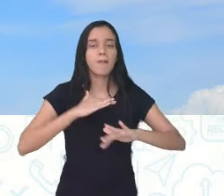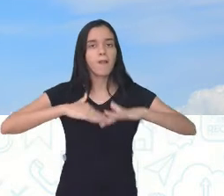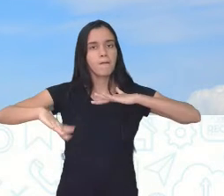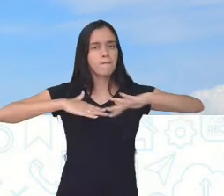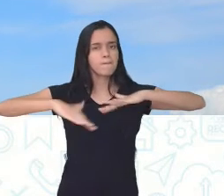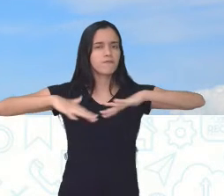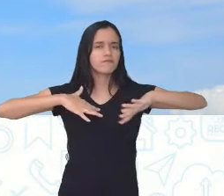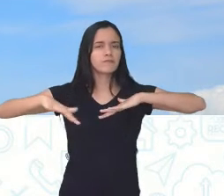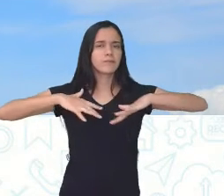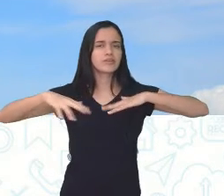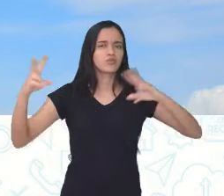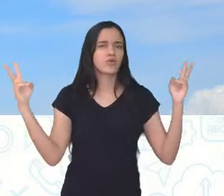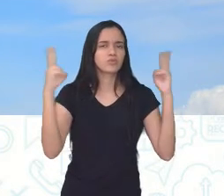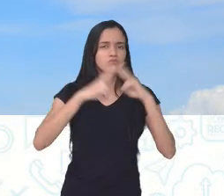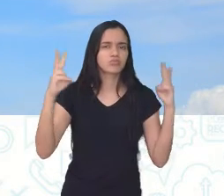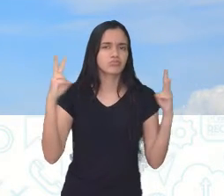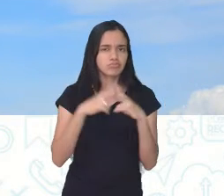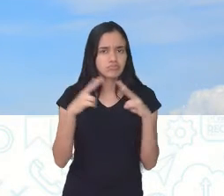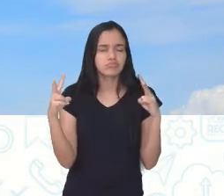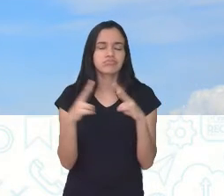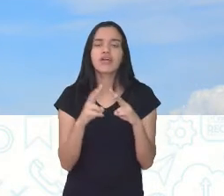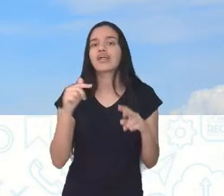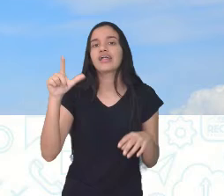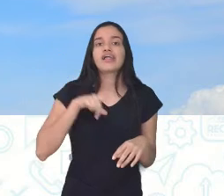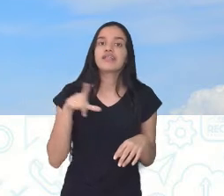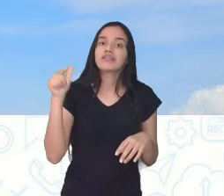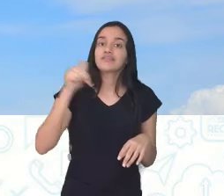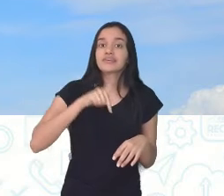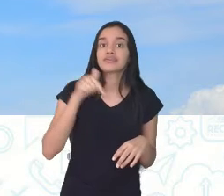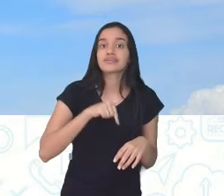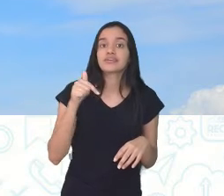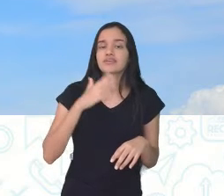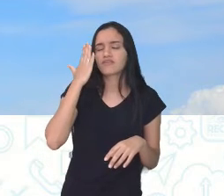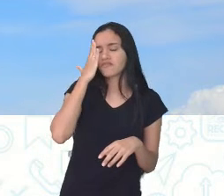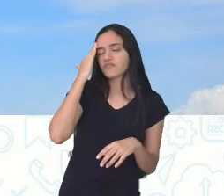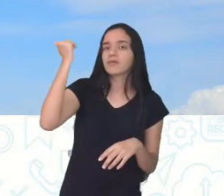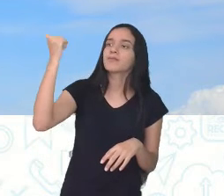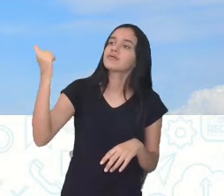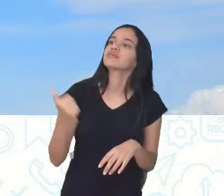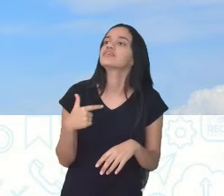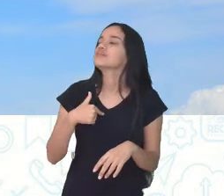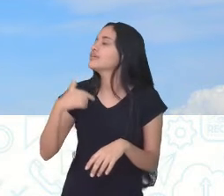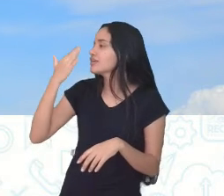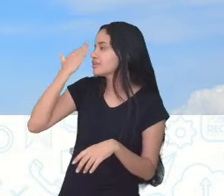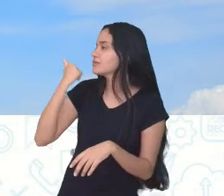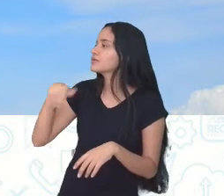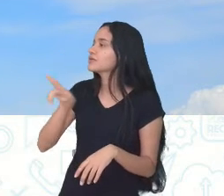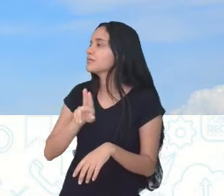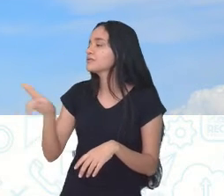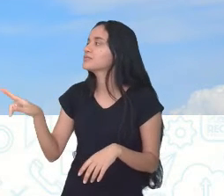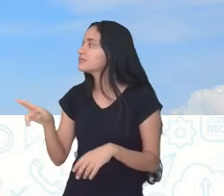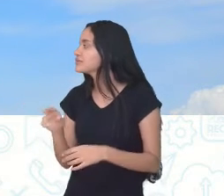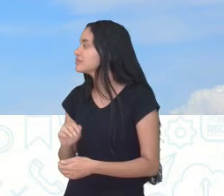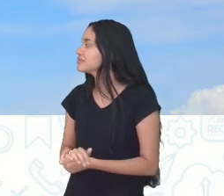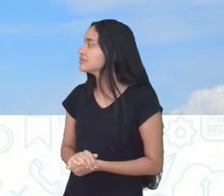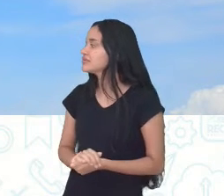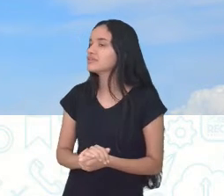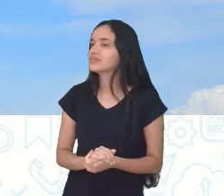Esse confronto, essa revolta que ocorreu aqui, que é bem famosa? Sabe como é que é o nome, professora Vivi?